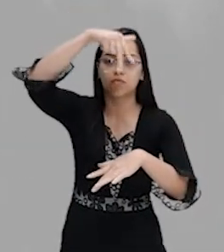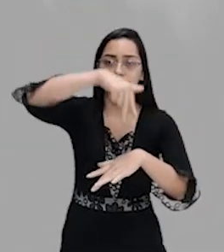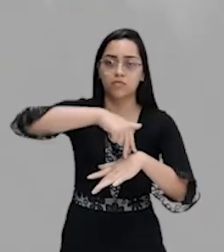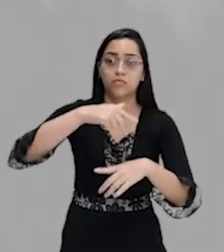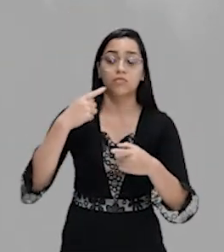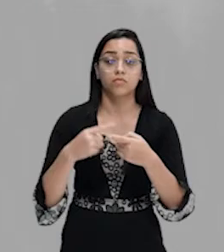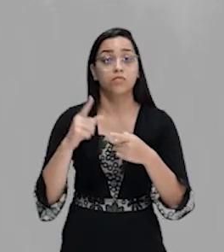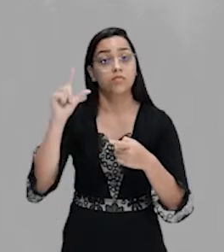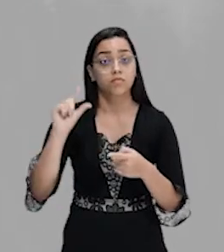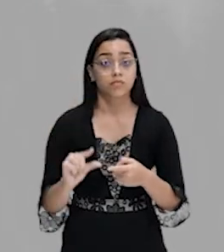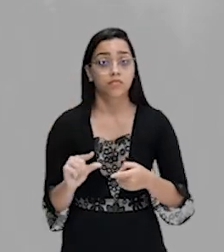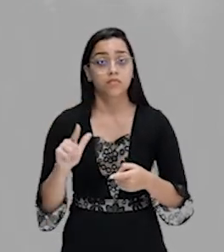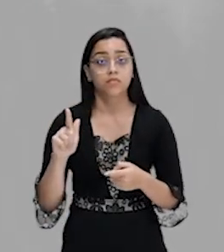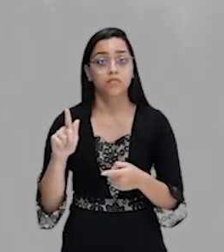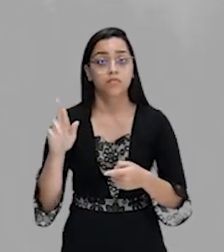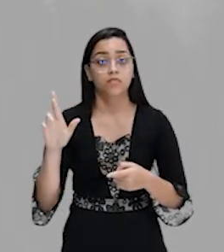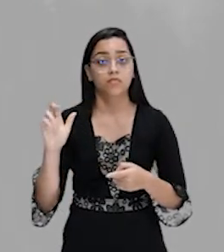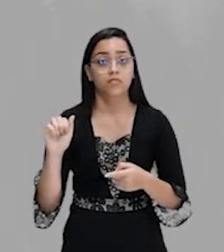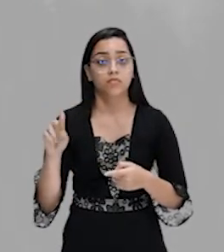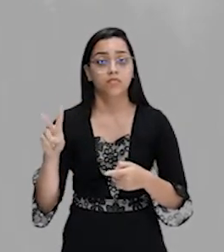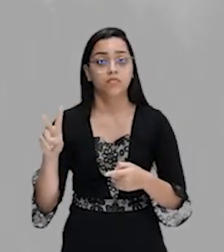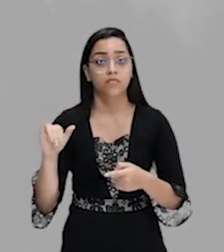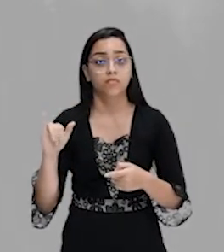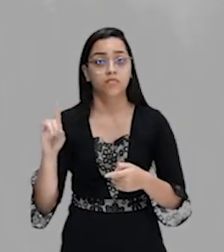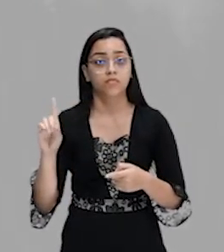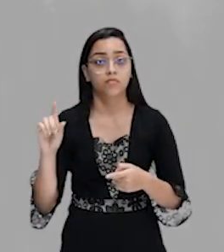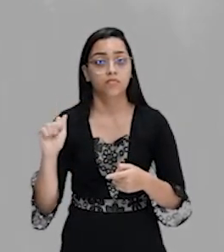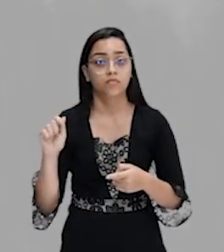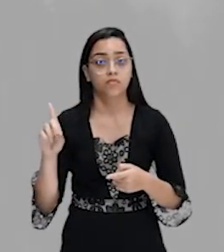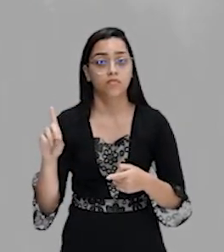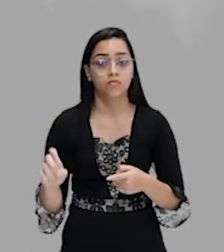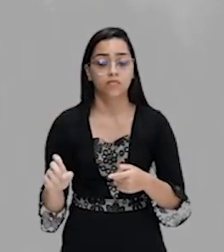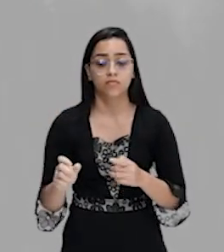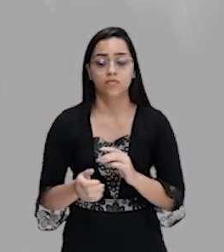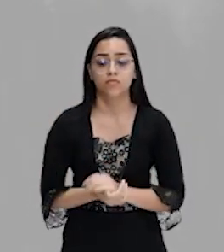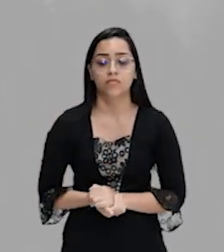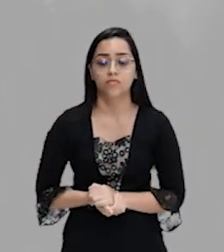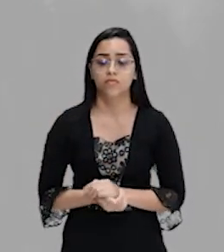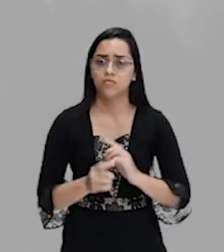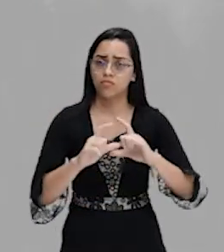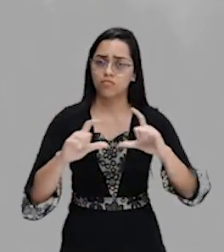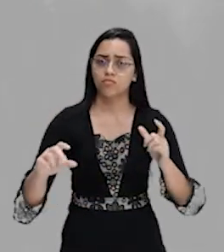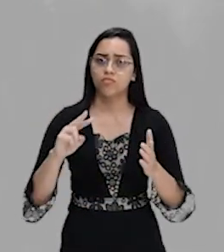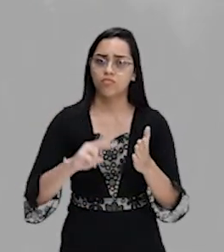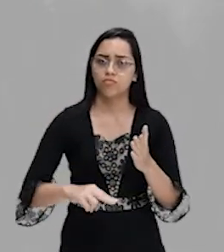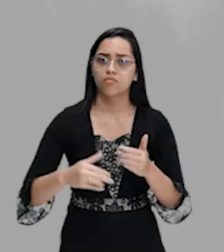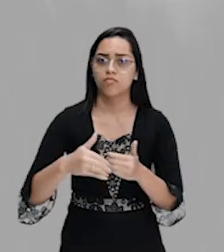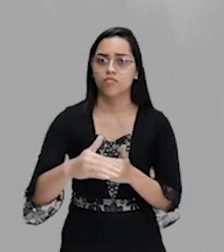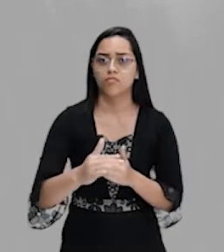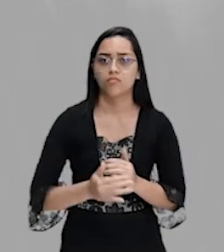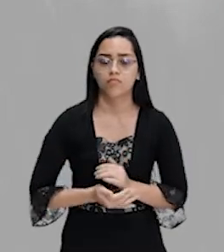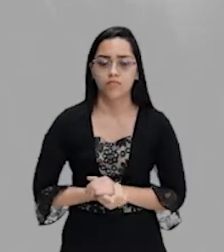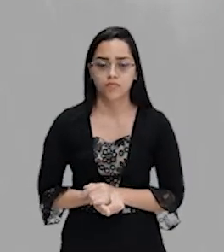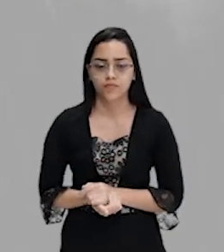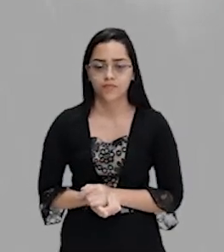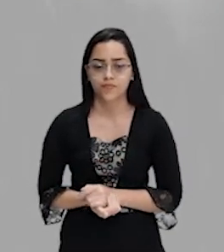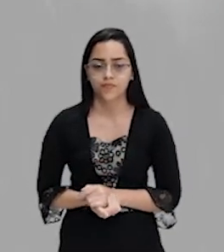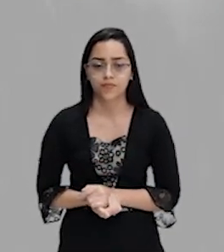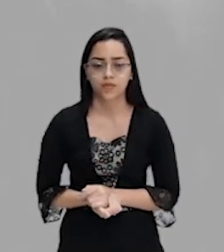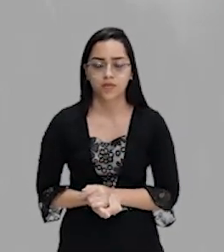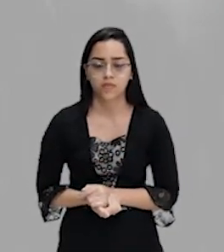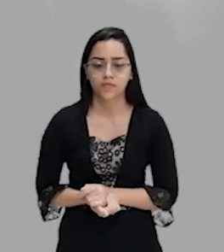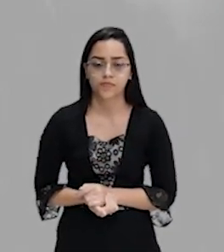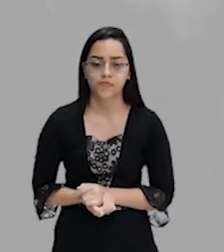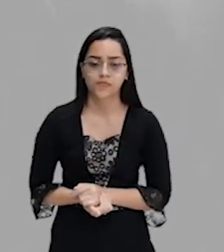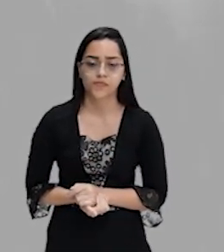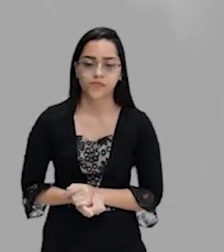pequena, tá certo? Quanto ao campo magnético, a Lua ela tem um campo magnético exterior, certo? Que